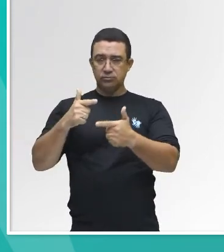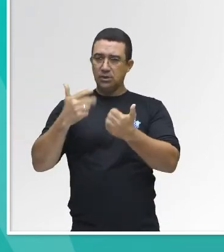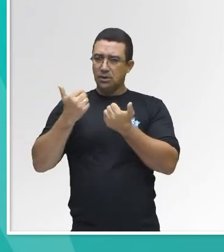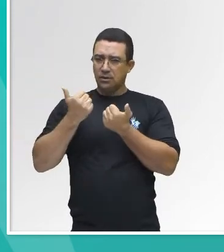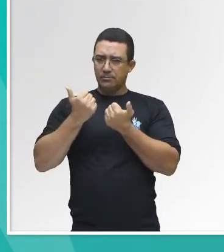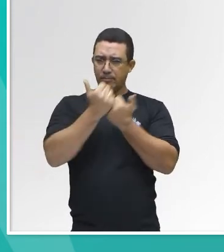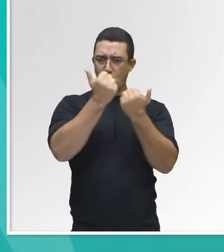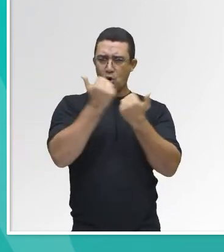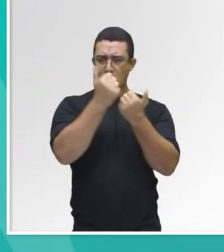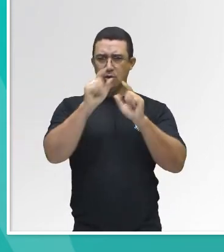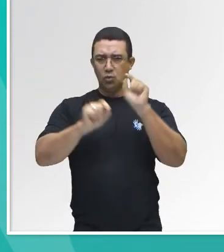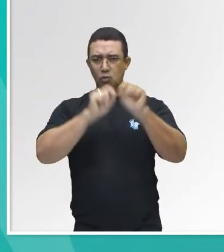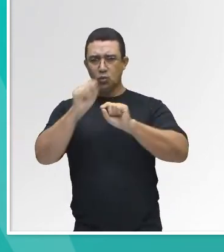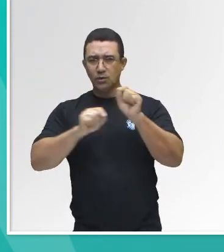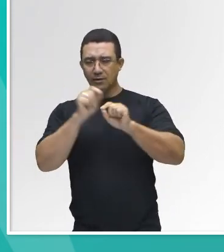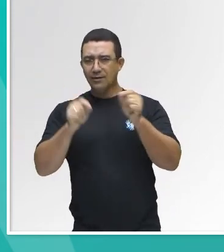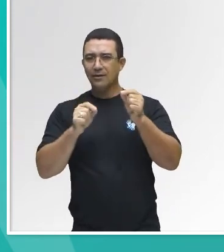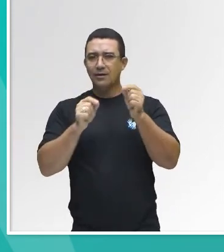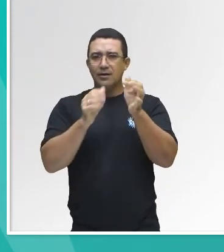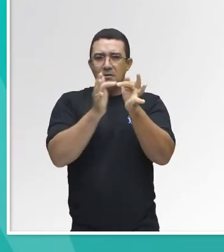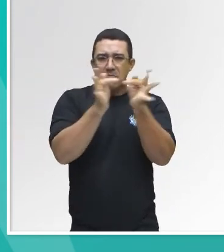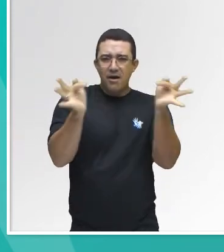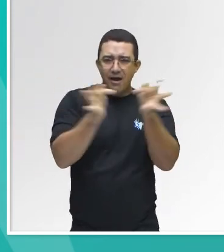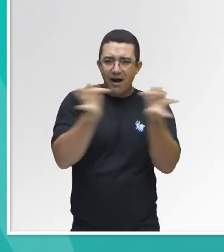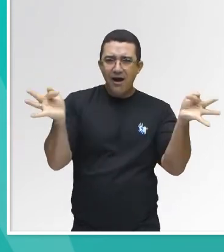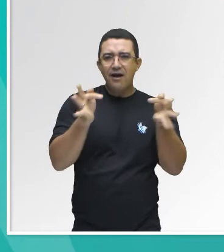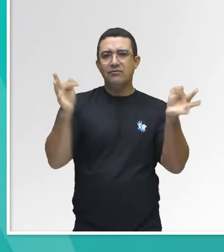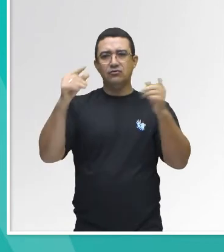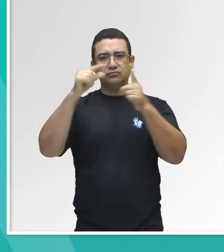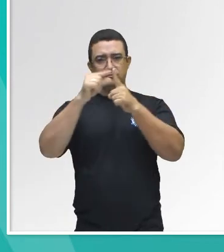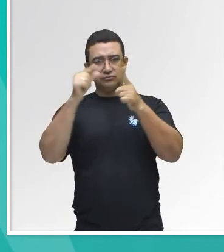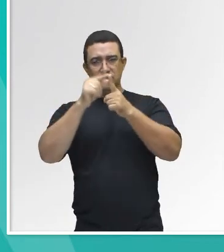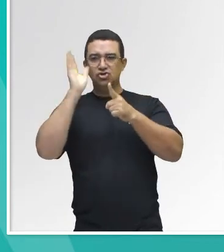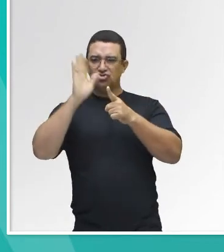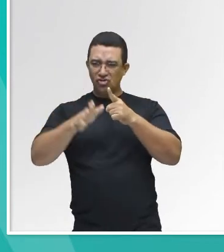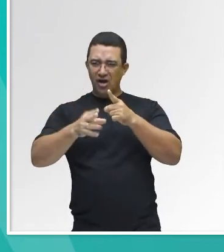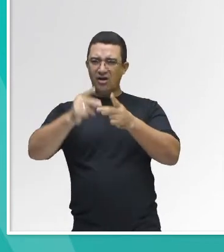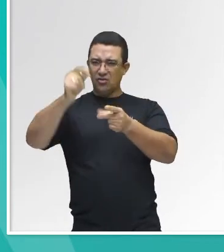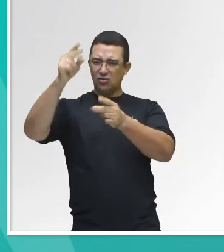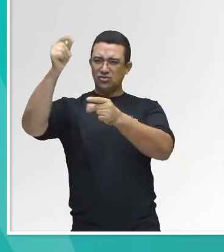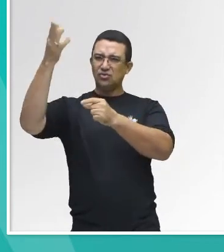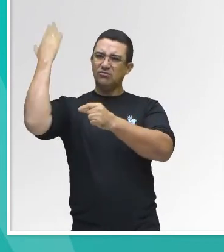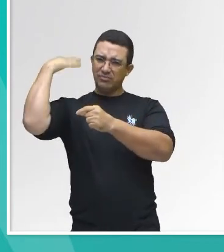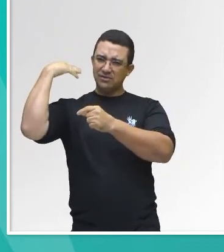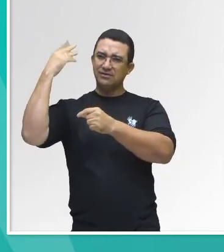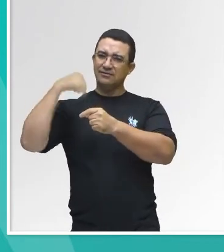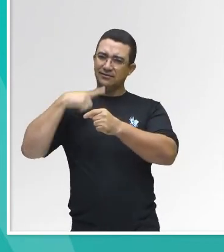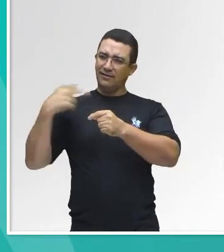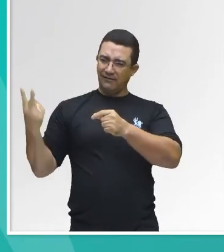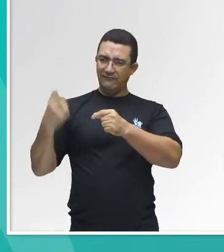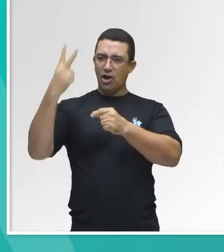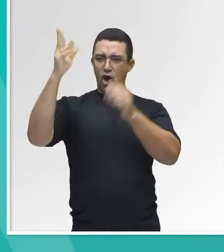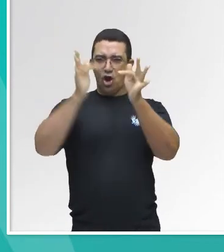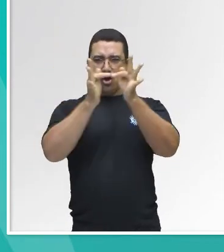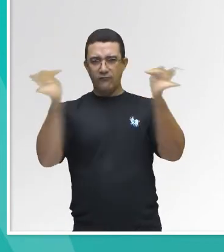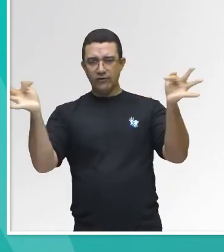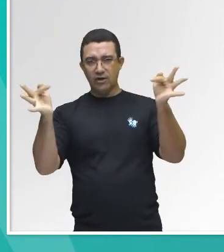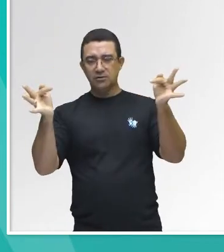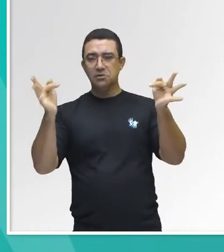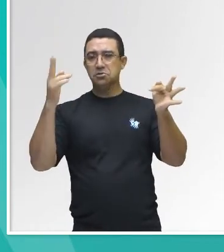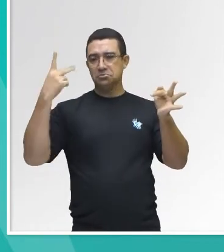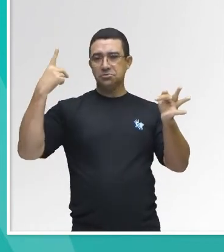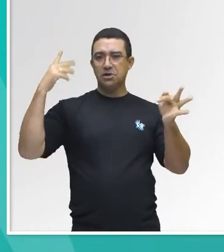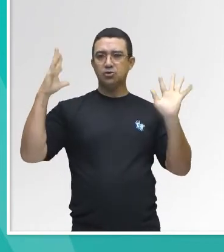máximas, provérbios e refrões conservados por la tradición e cuyo valor de verdade se aceita sem